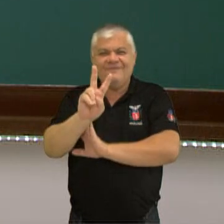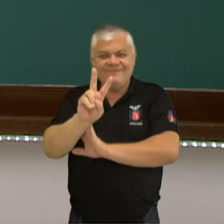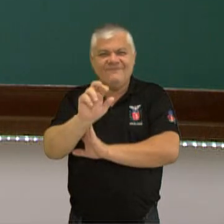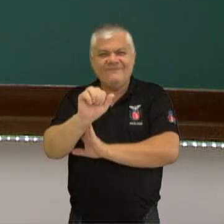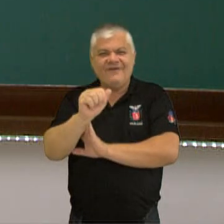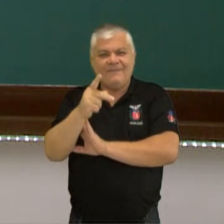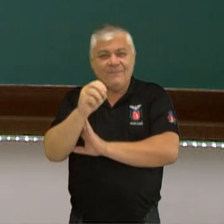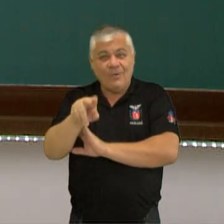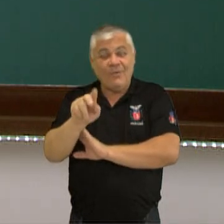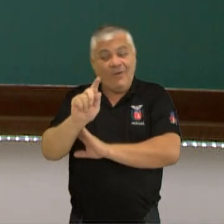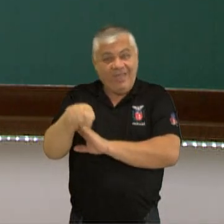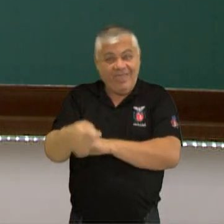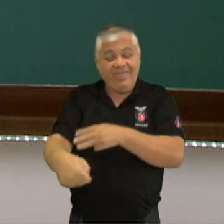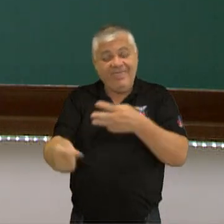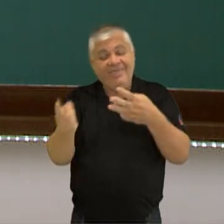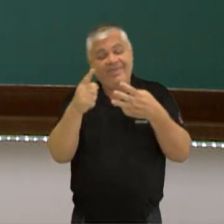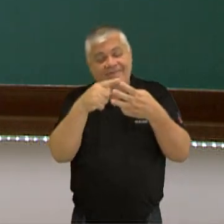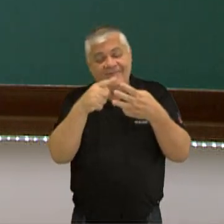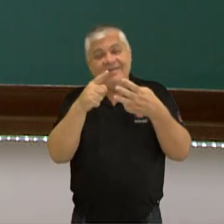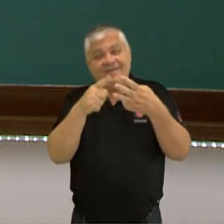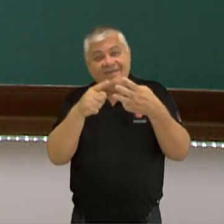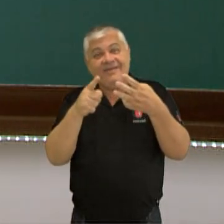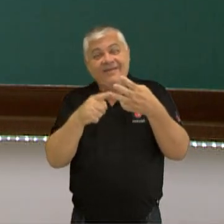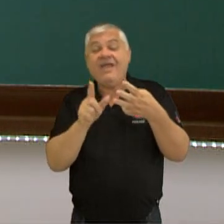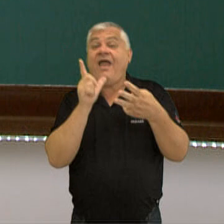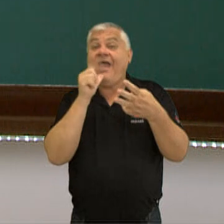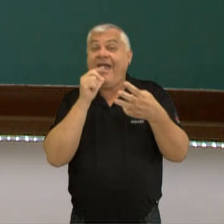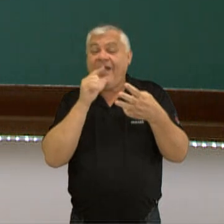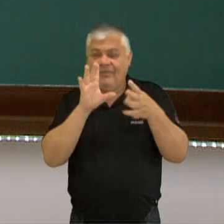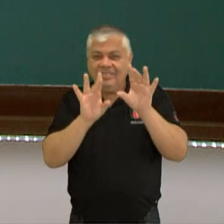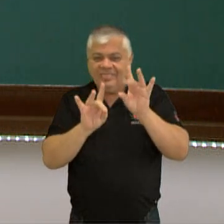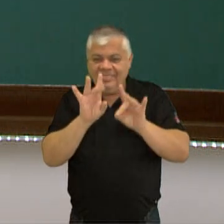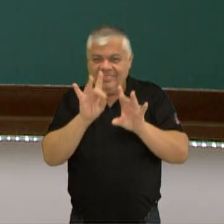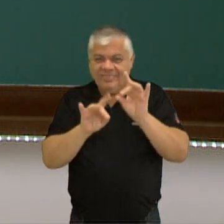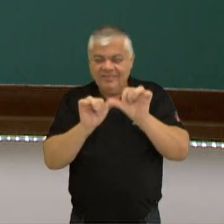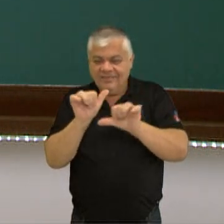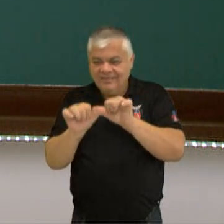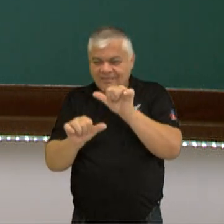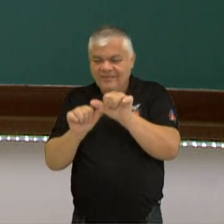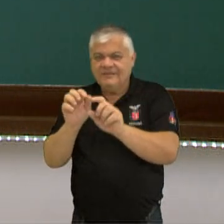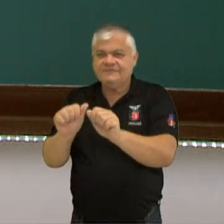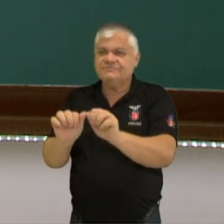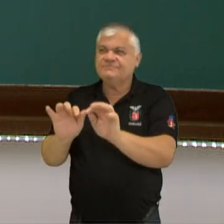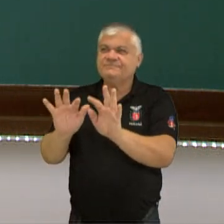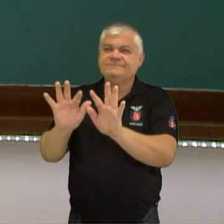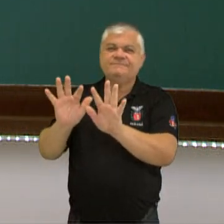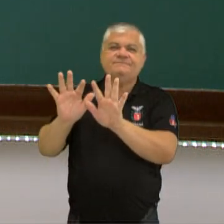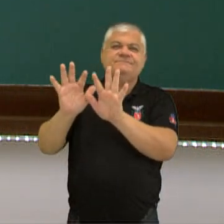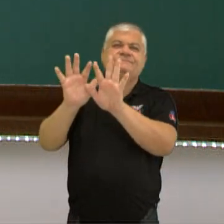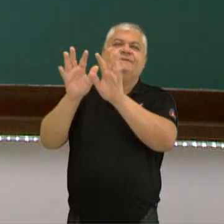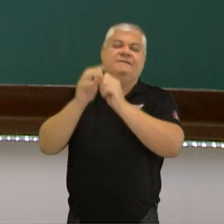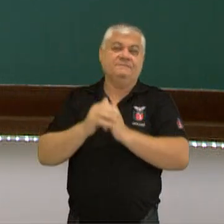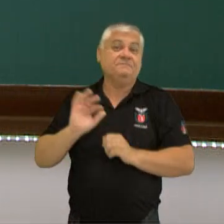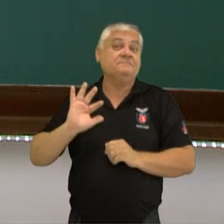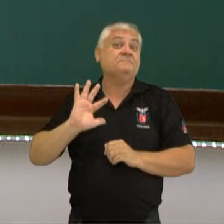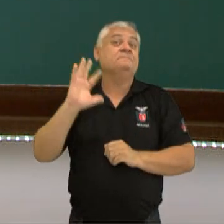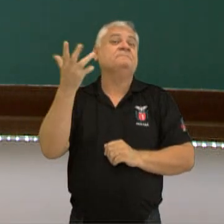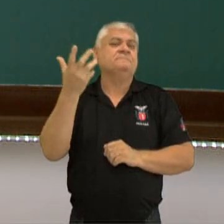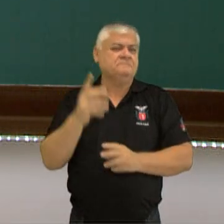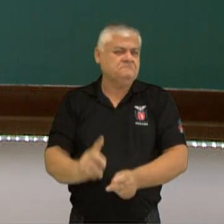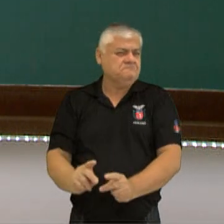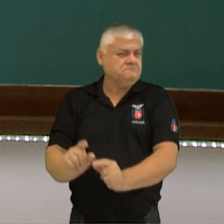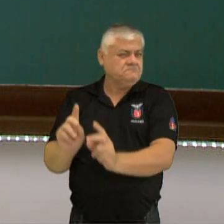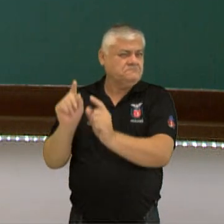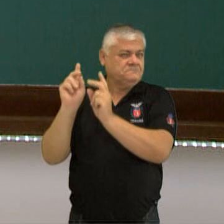sua chaleira? Então, é a água que está passando do estado líquido para o estado do vapor. Então, isso aconteceu também